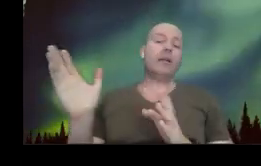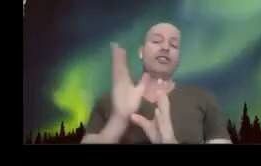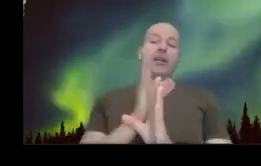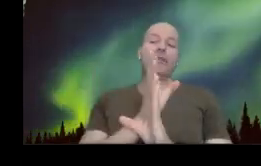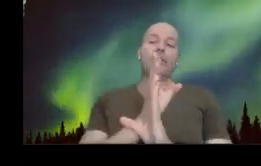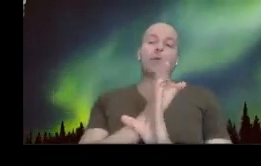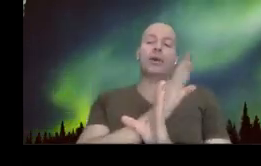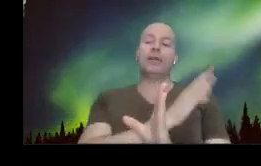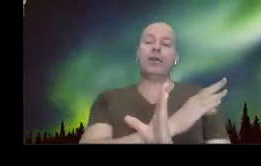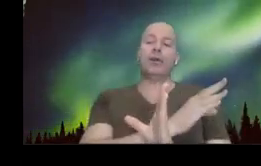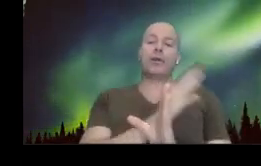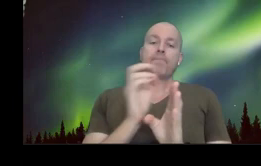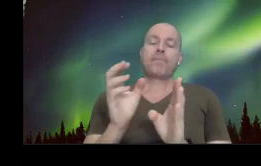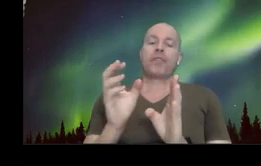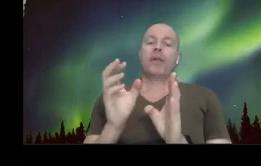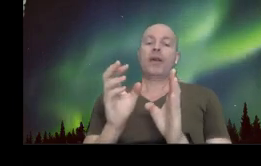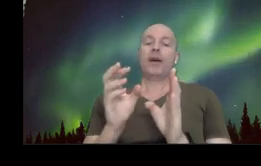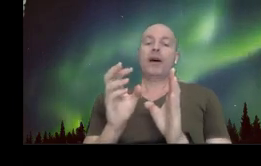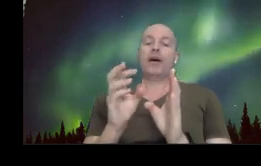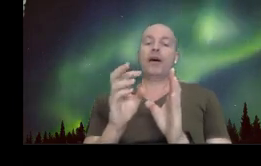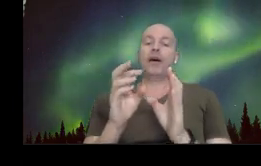É exatamente a questão anterior.